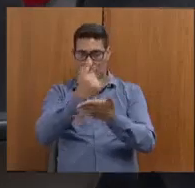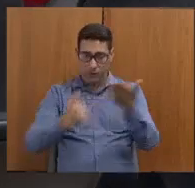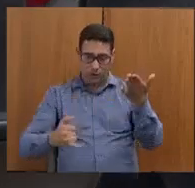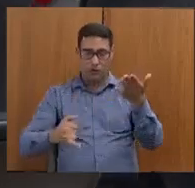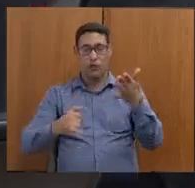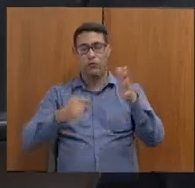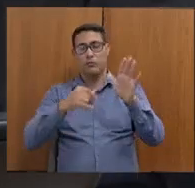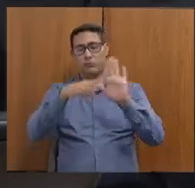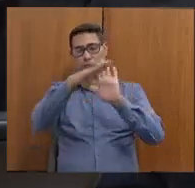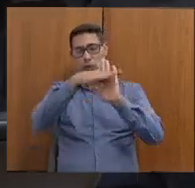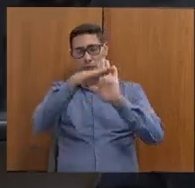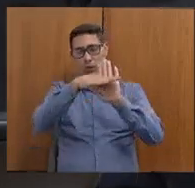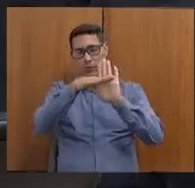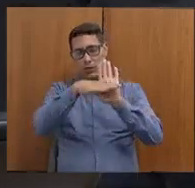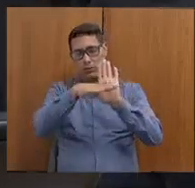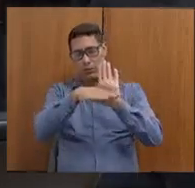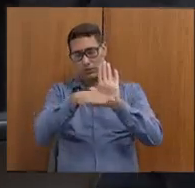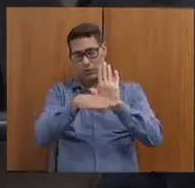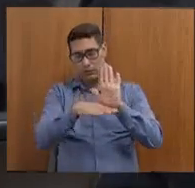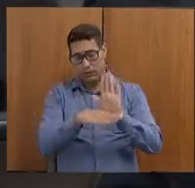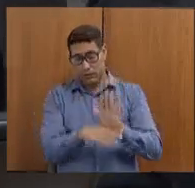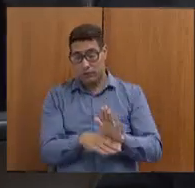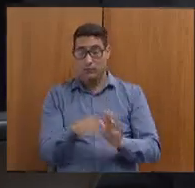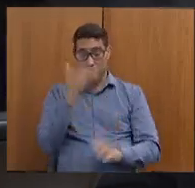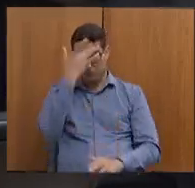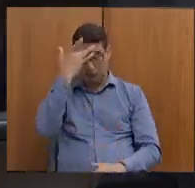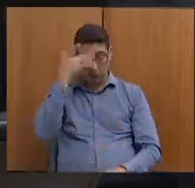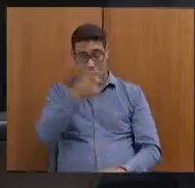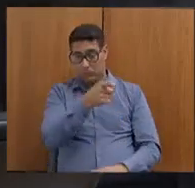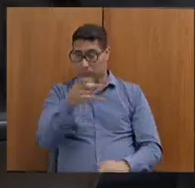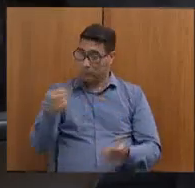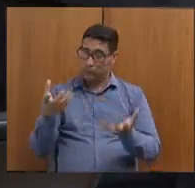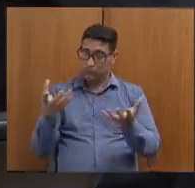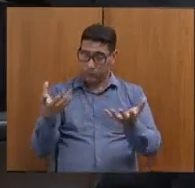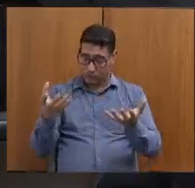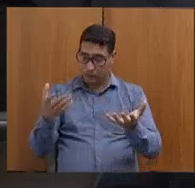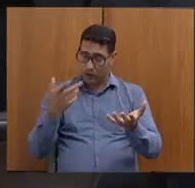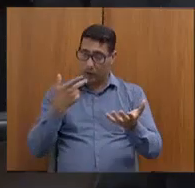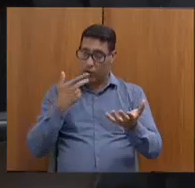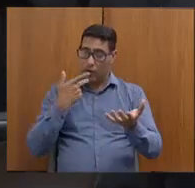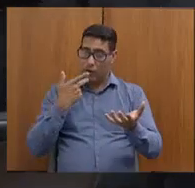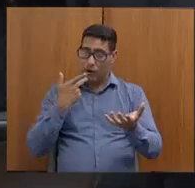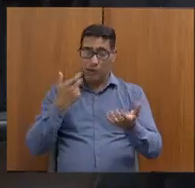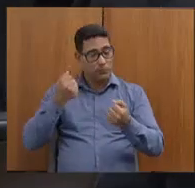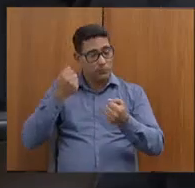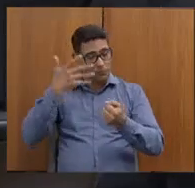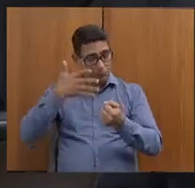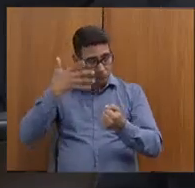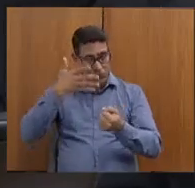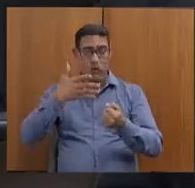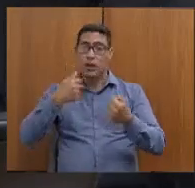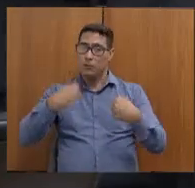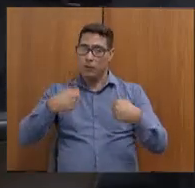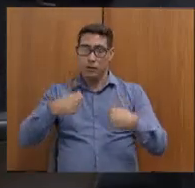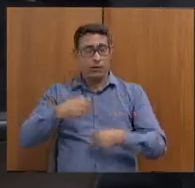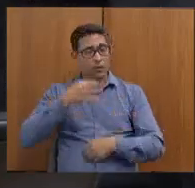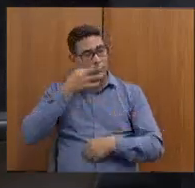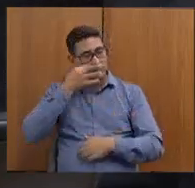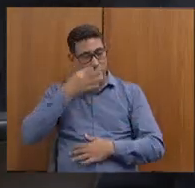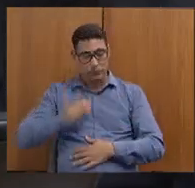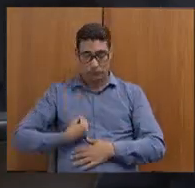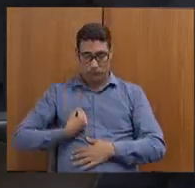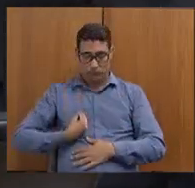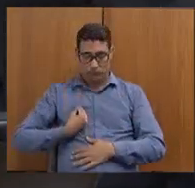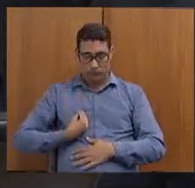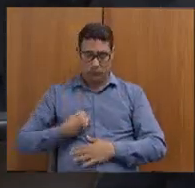inscrição. Os parlamentares que desejarem fazer uso da palavra devem se inscrever pessoalmente junto à